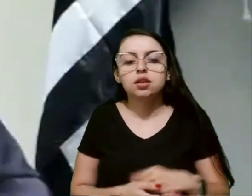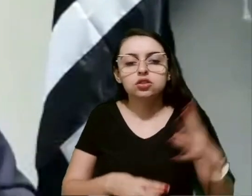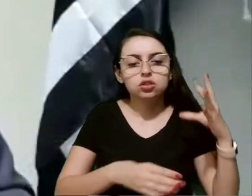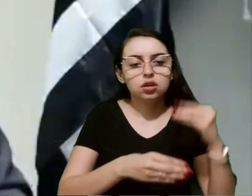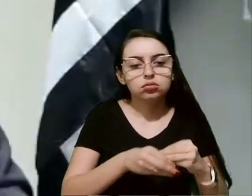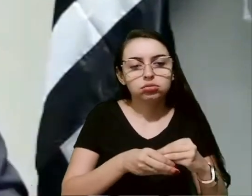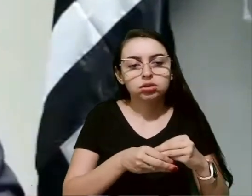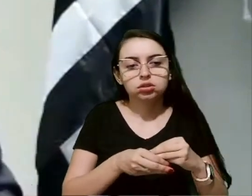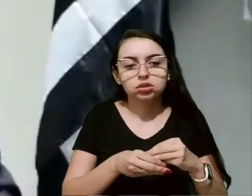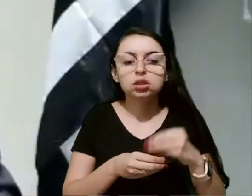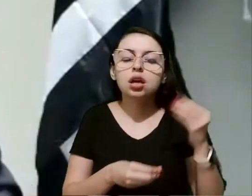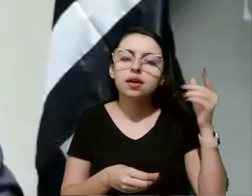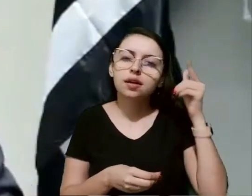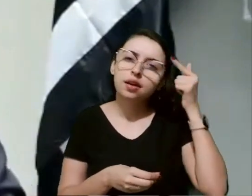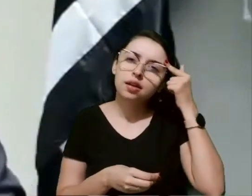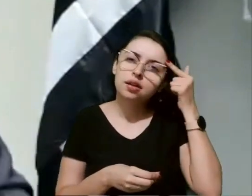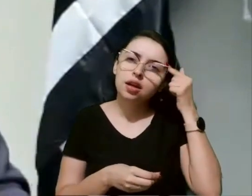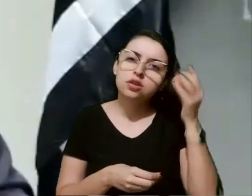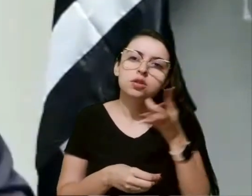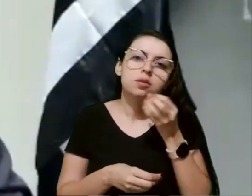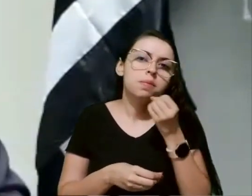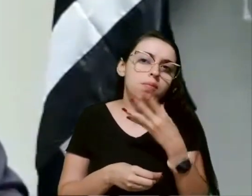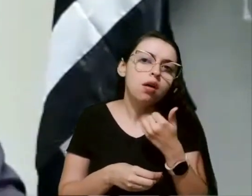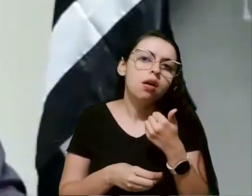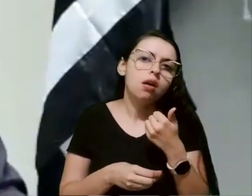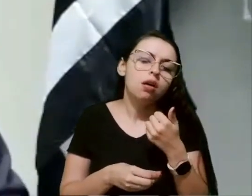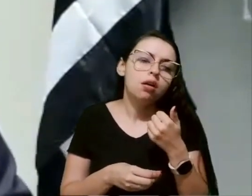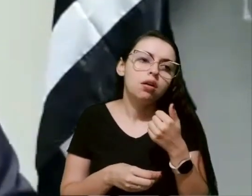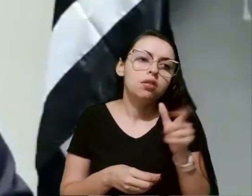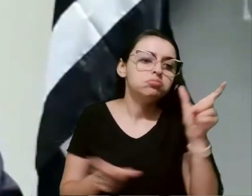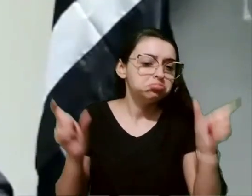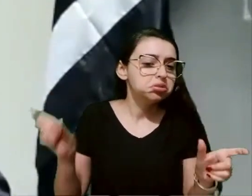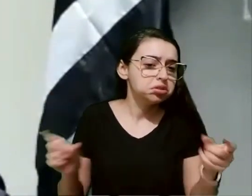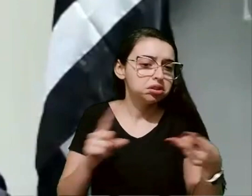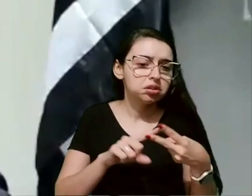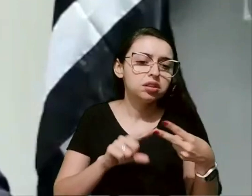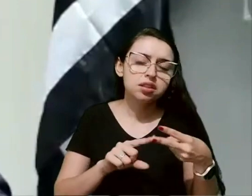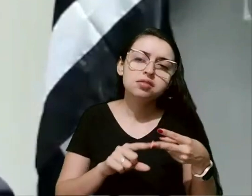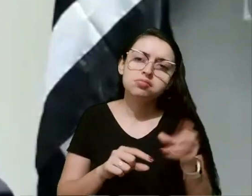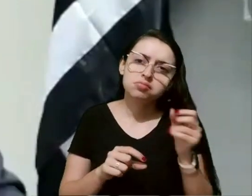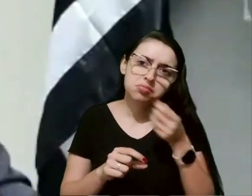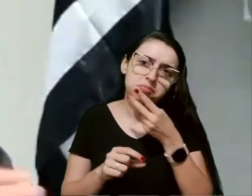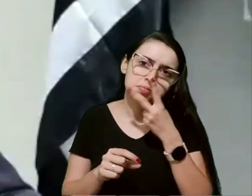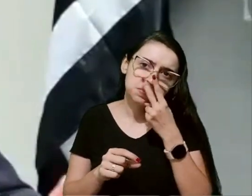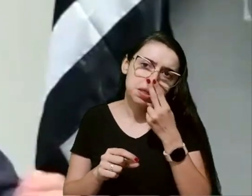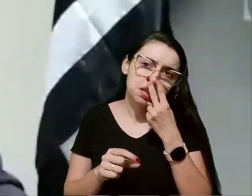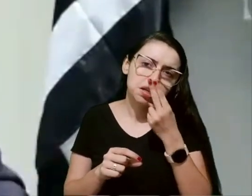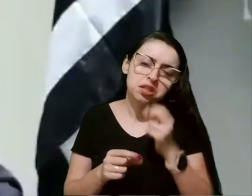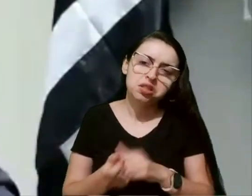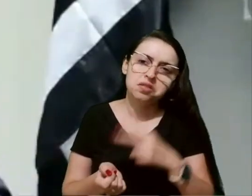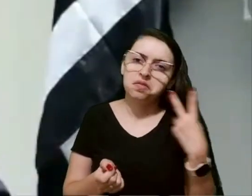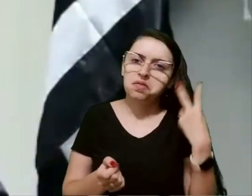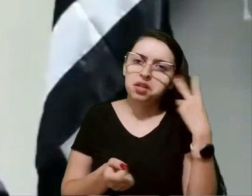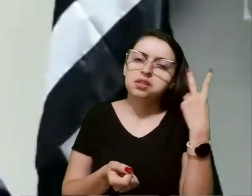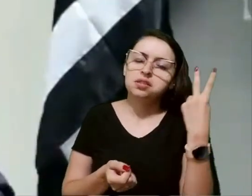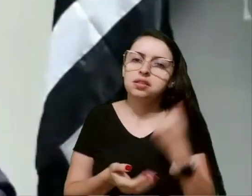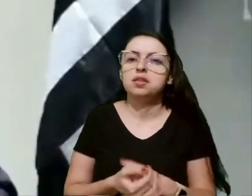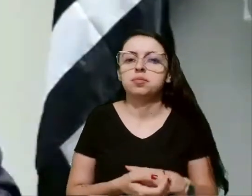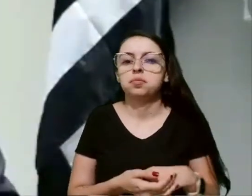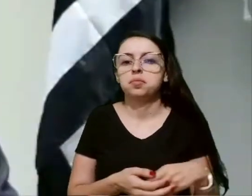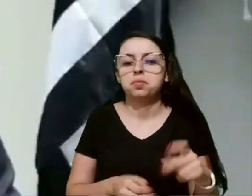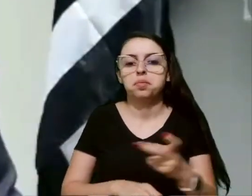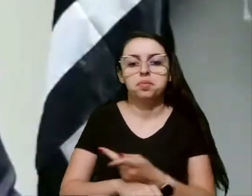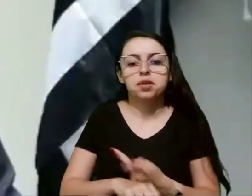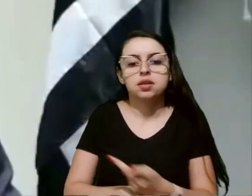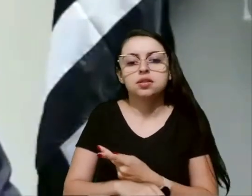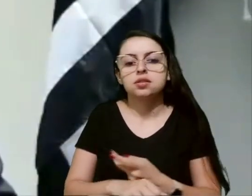bom senso deles, e os 2 também acham que tem chances ponderáveis de ganhar. Eles olham o sistema, olham, então